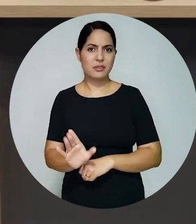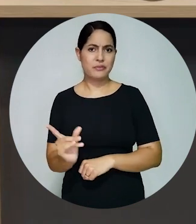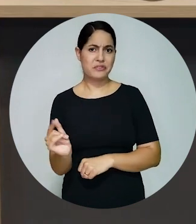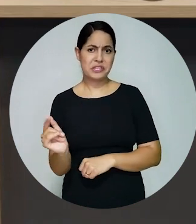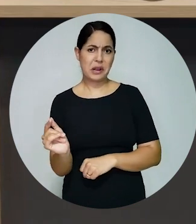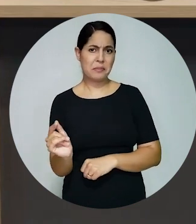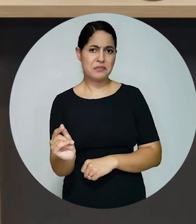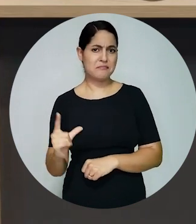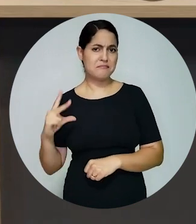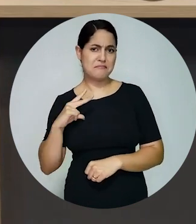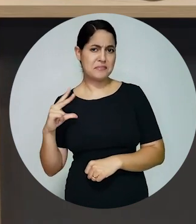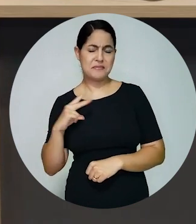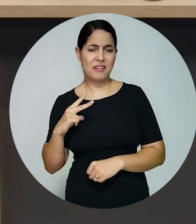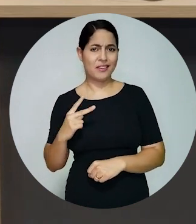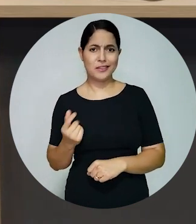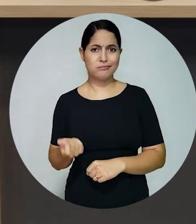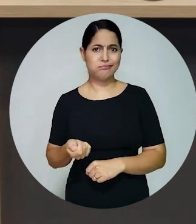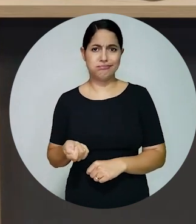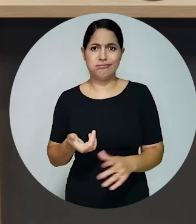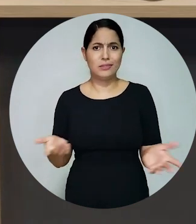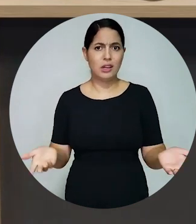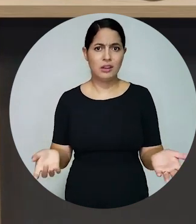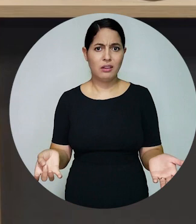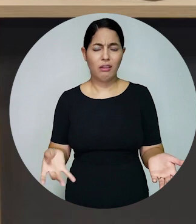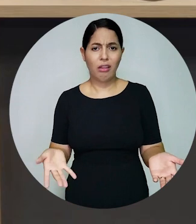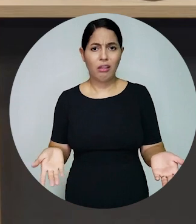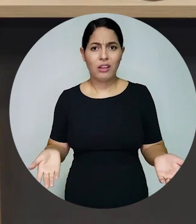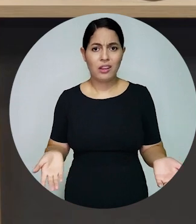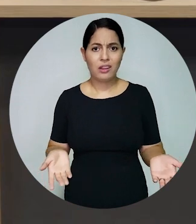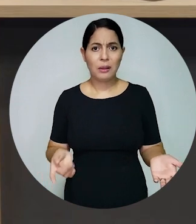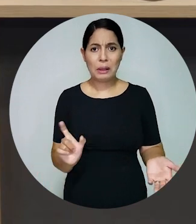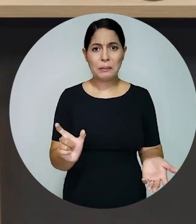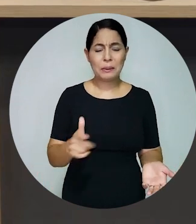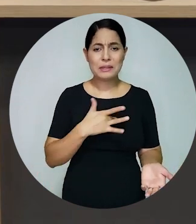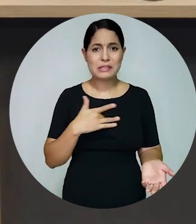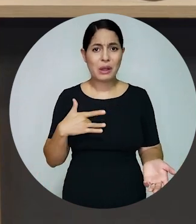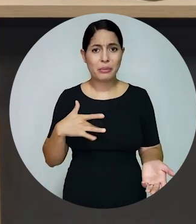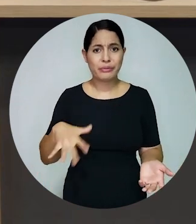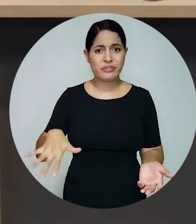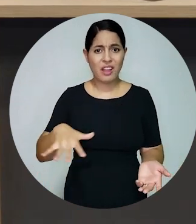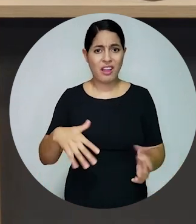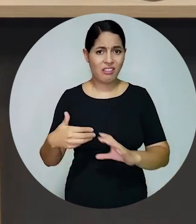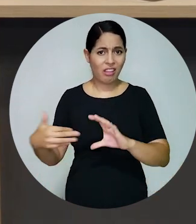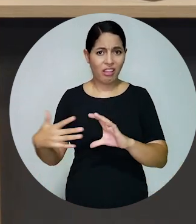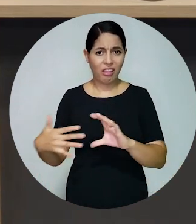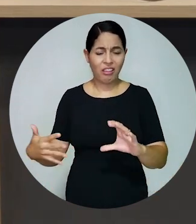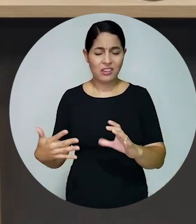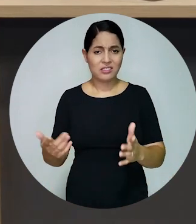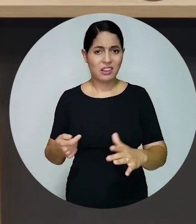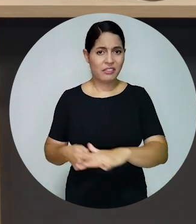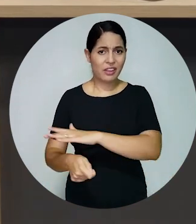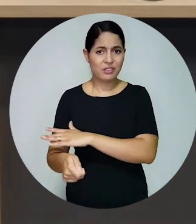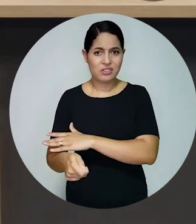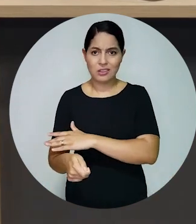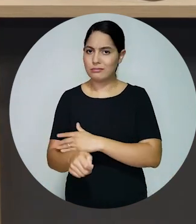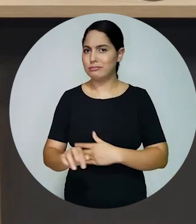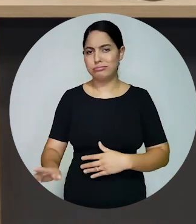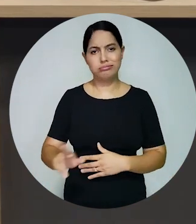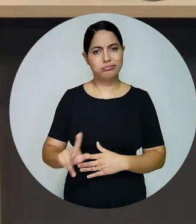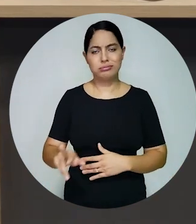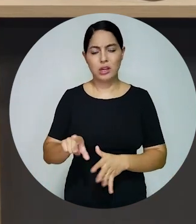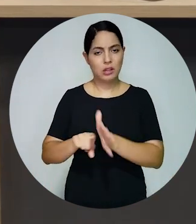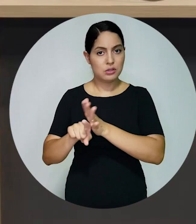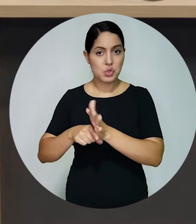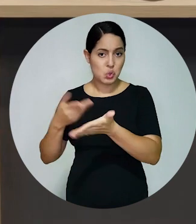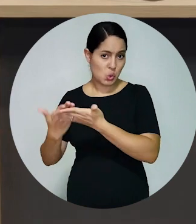Brasil. Então, financeiramente falando, para a rede privada, para um plano de saúde, não é viável